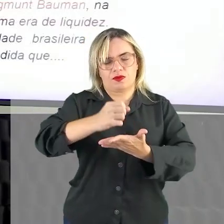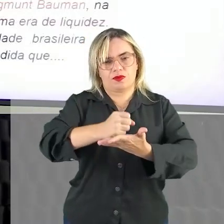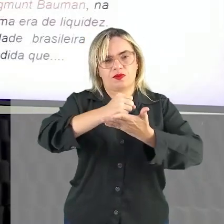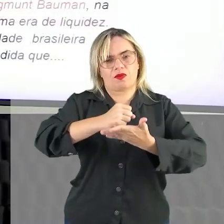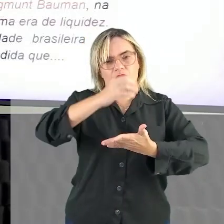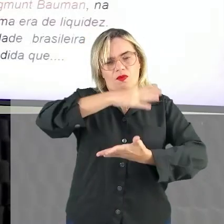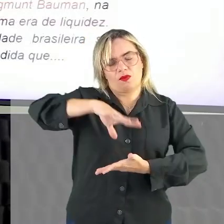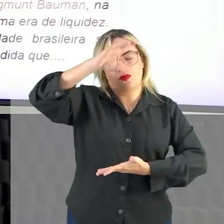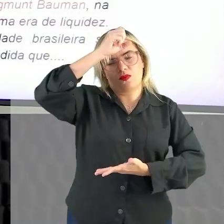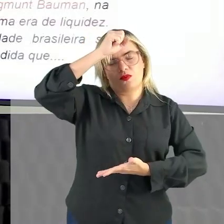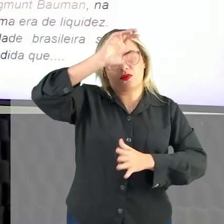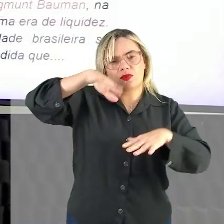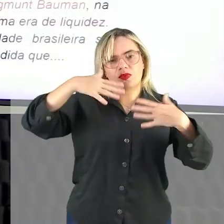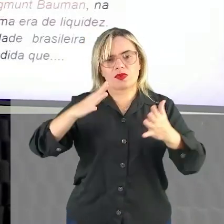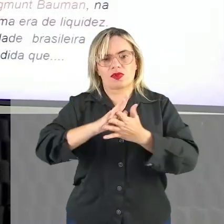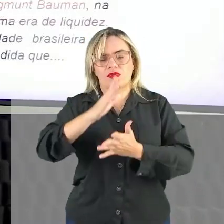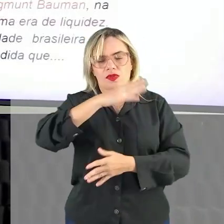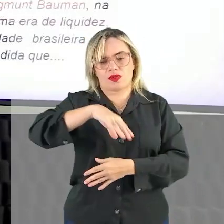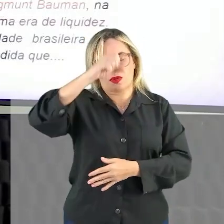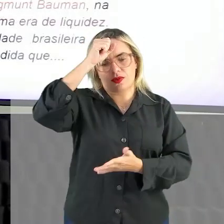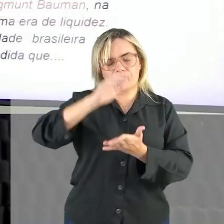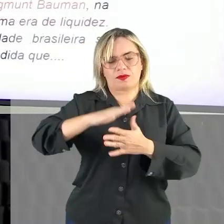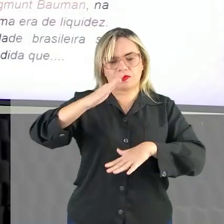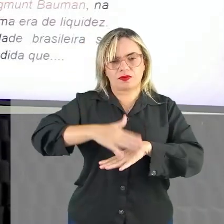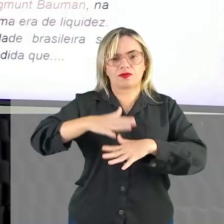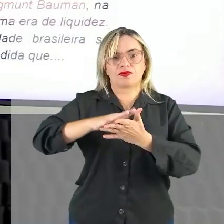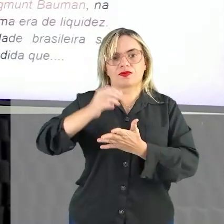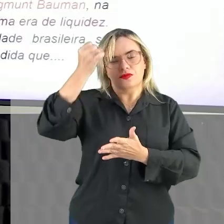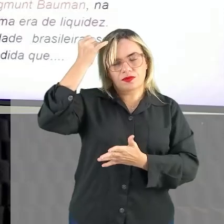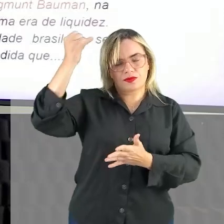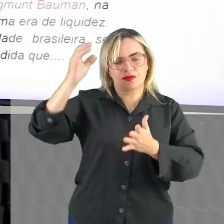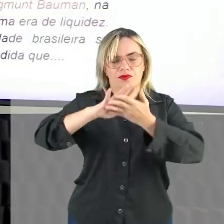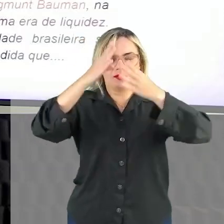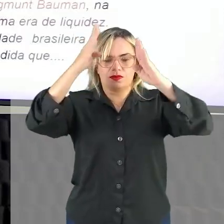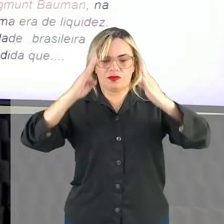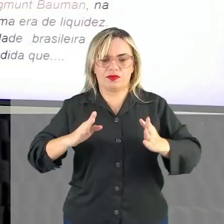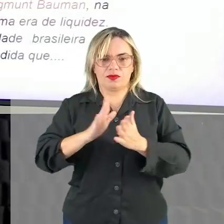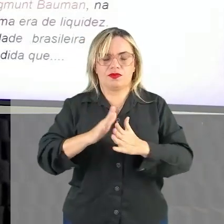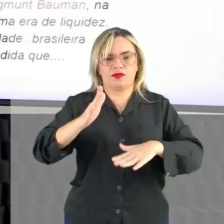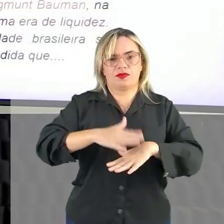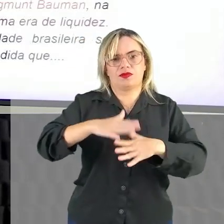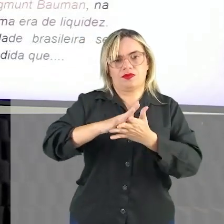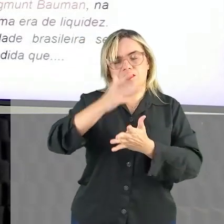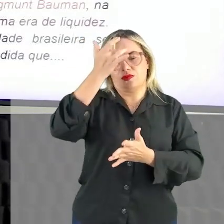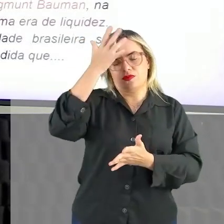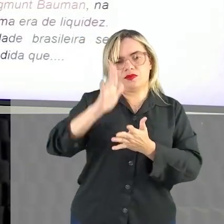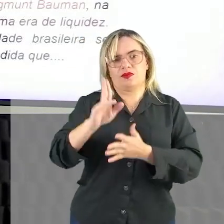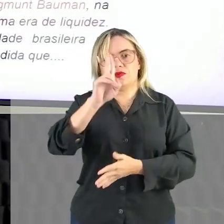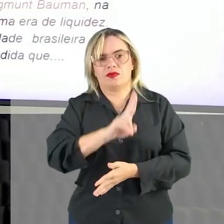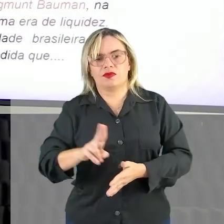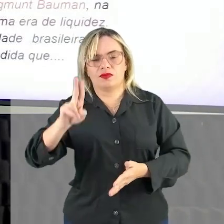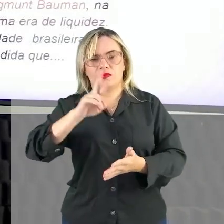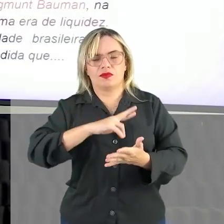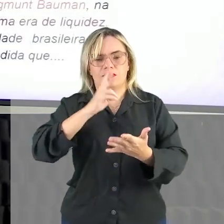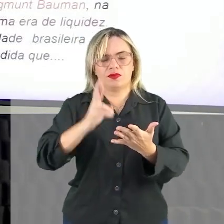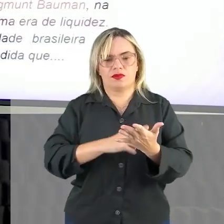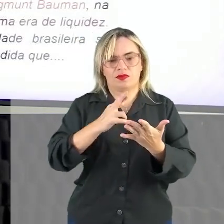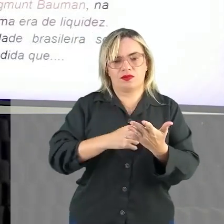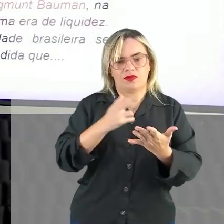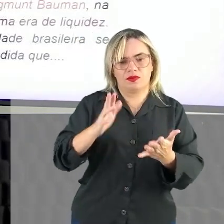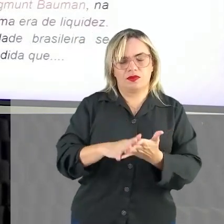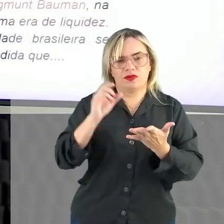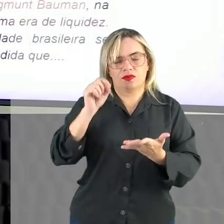mais importante do que aprender a citação é aprender a ideia. Então, é mais fácil até para colocar na hora da redação se